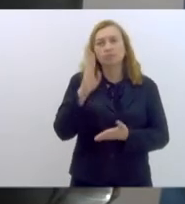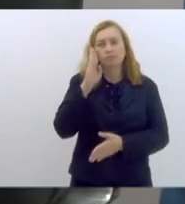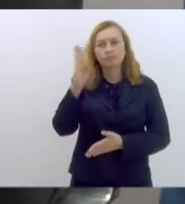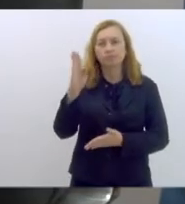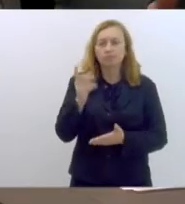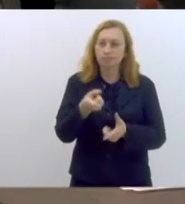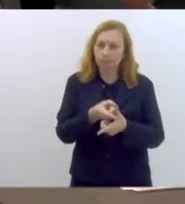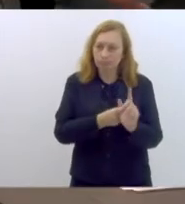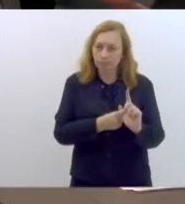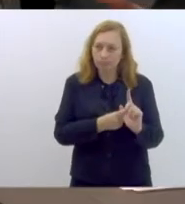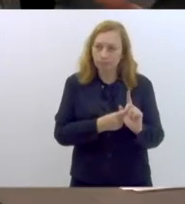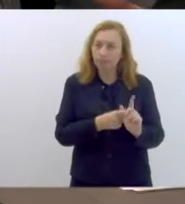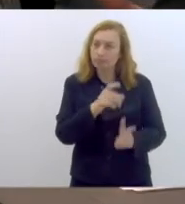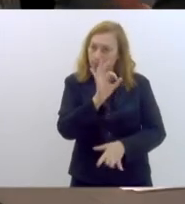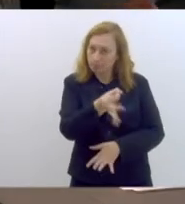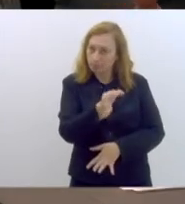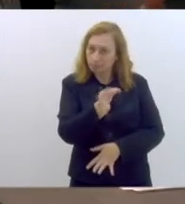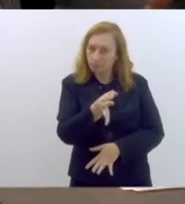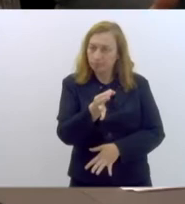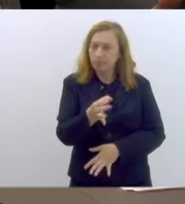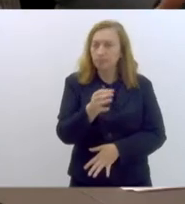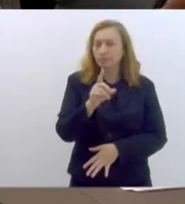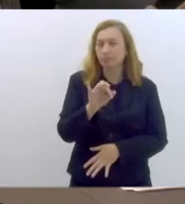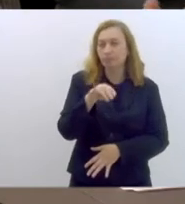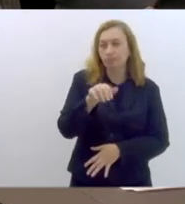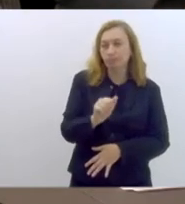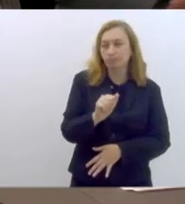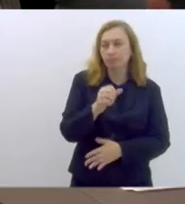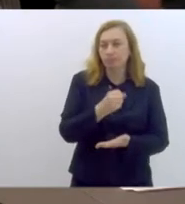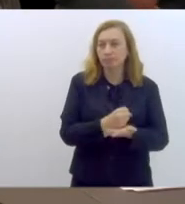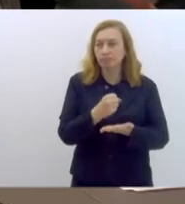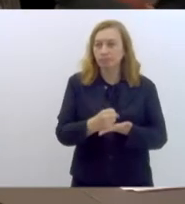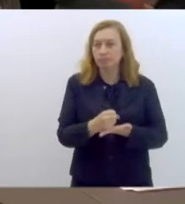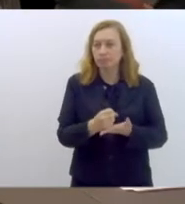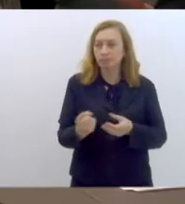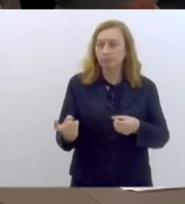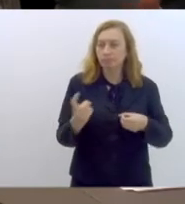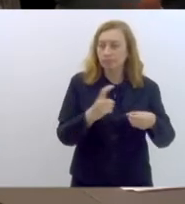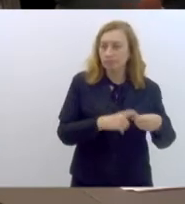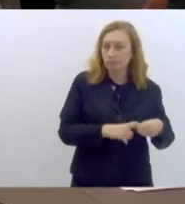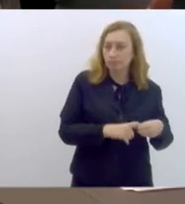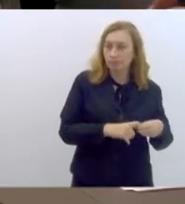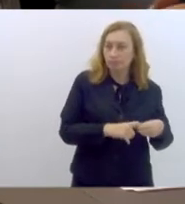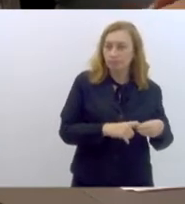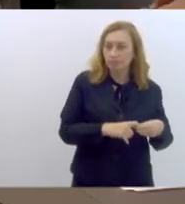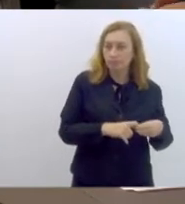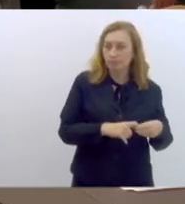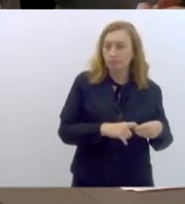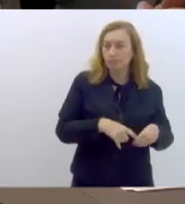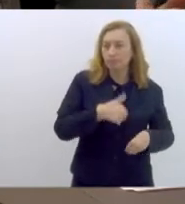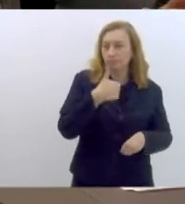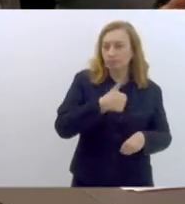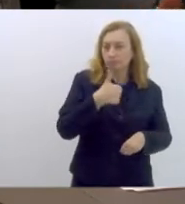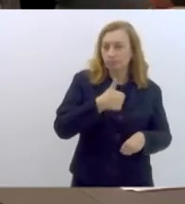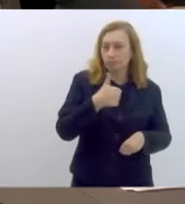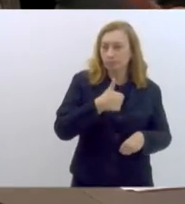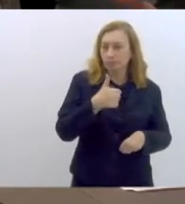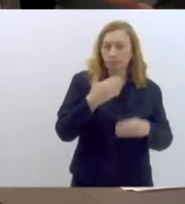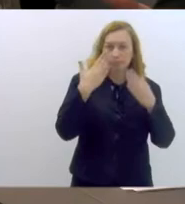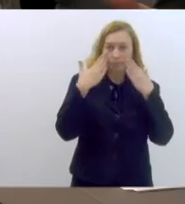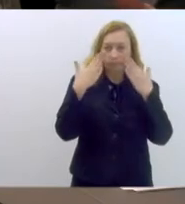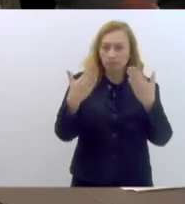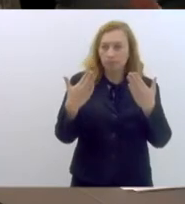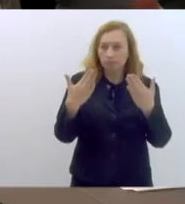da dívida. Exatamente. A coluna resíduo contratual. Aí a gente tem que retornar lá na primeira sessão, lá onde eu fiz a